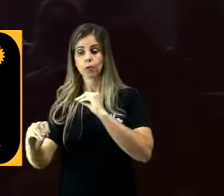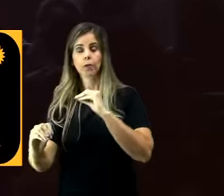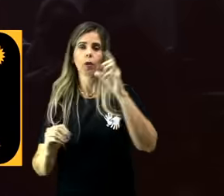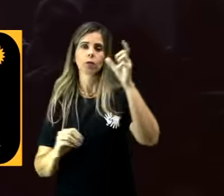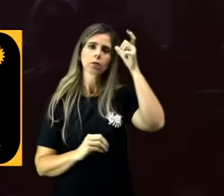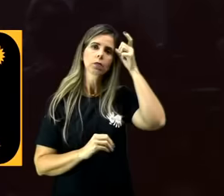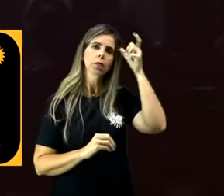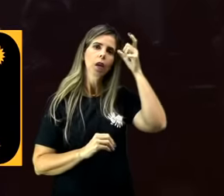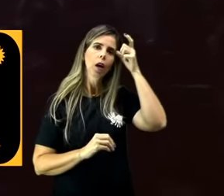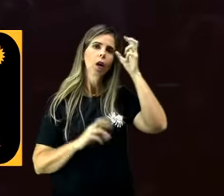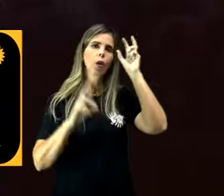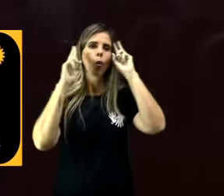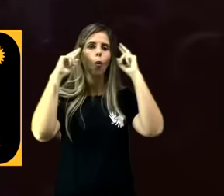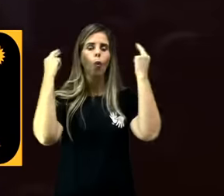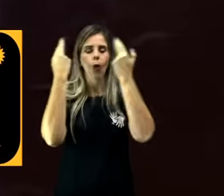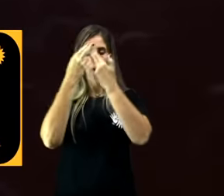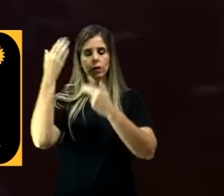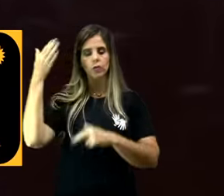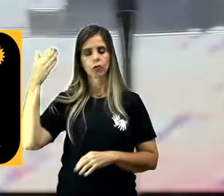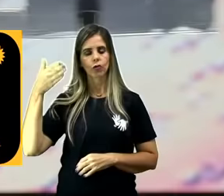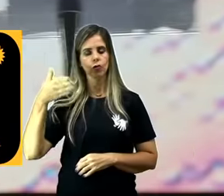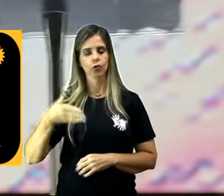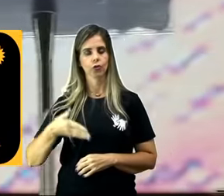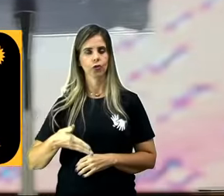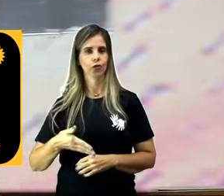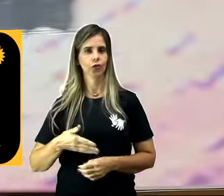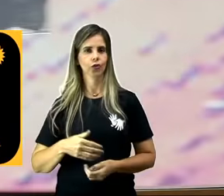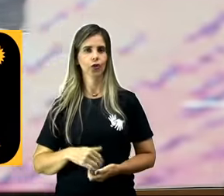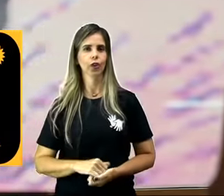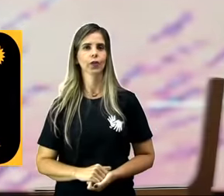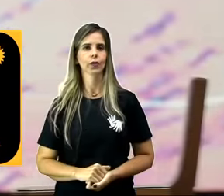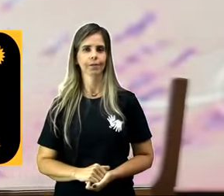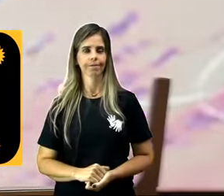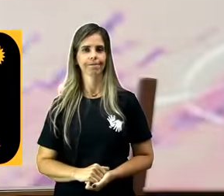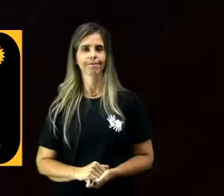de Deus. Oh, glória! Pode aplaudir o Senhor por essa